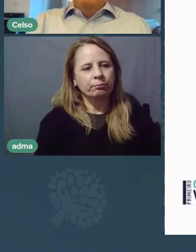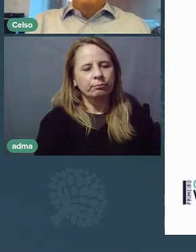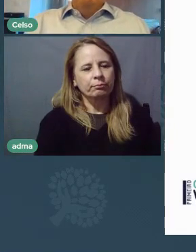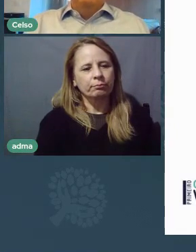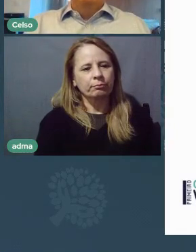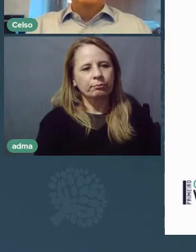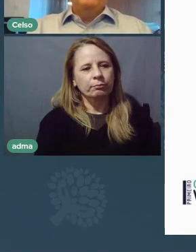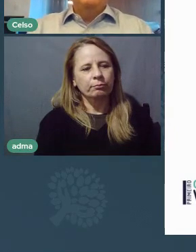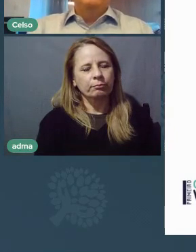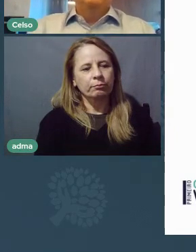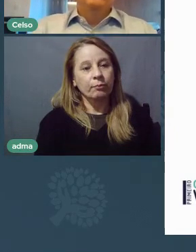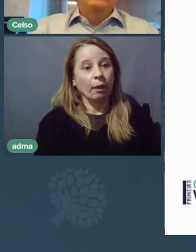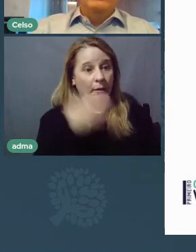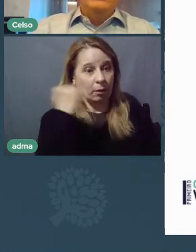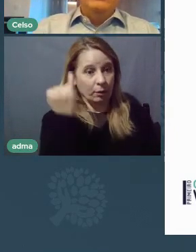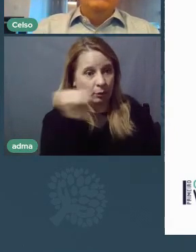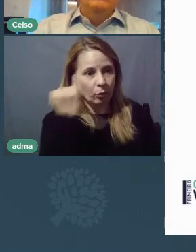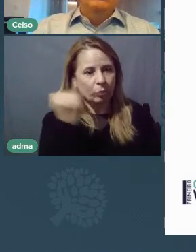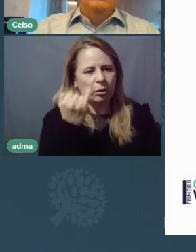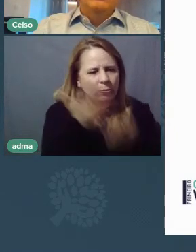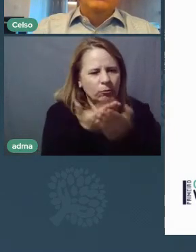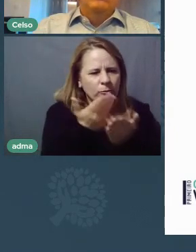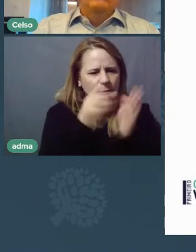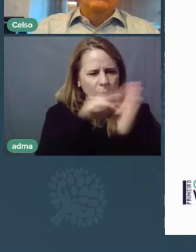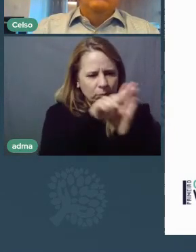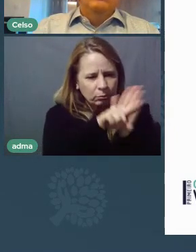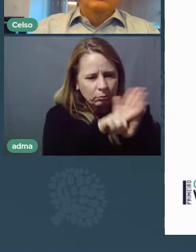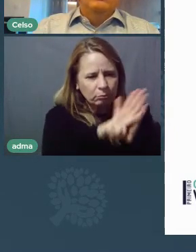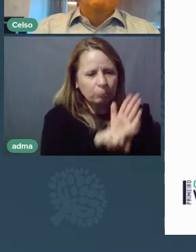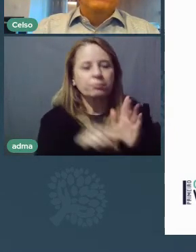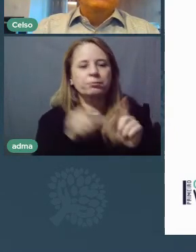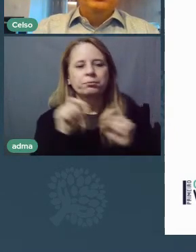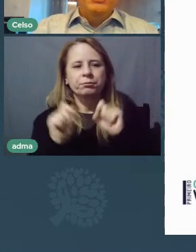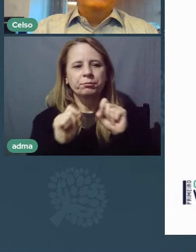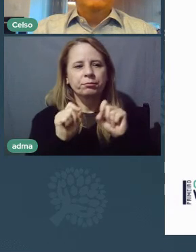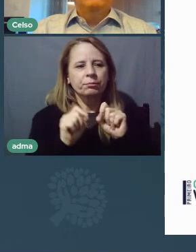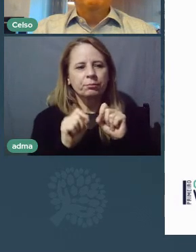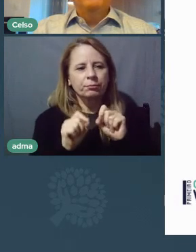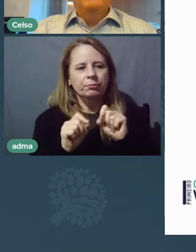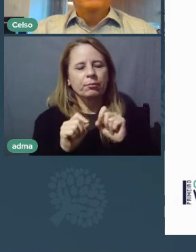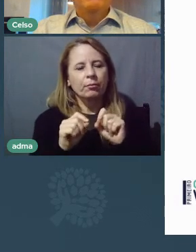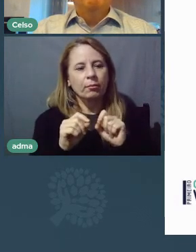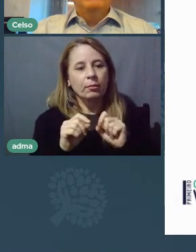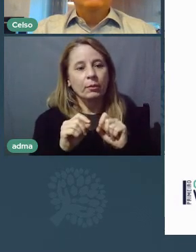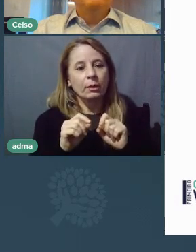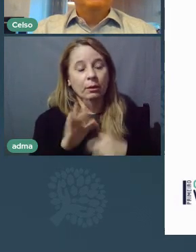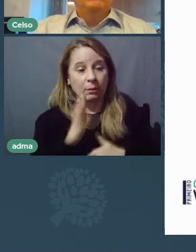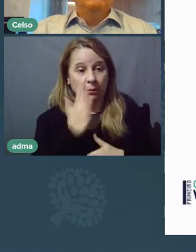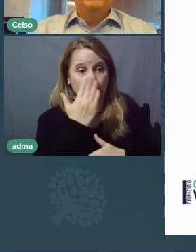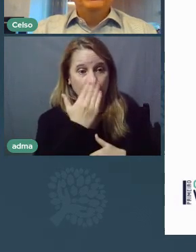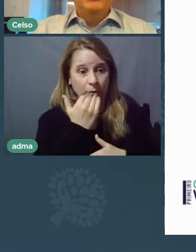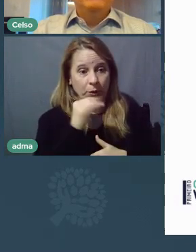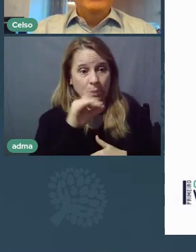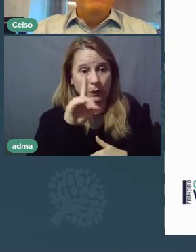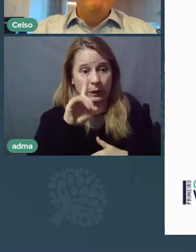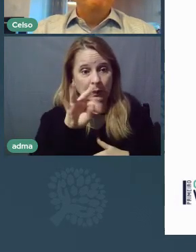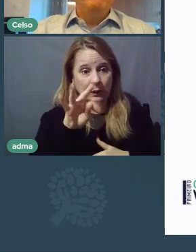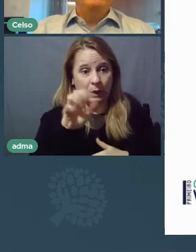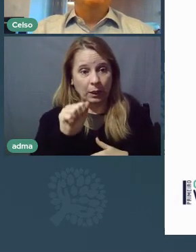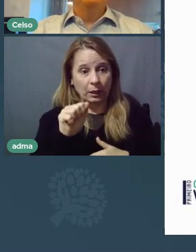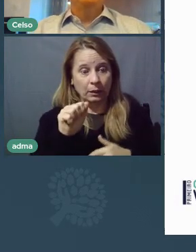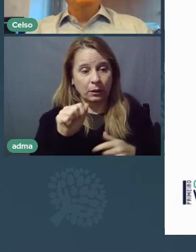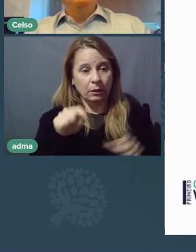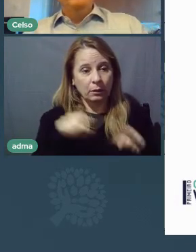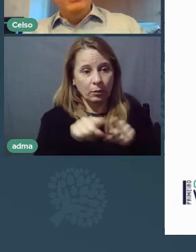Uma coisa que foi importante nesse estudo é que a dieta mais a psicologia